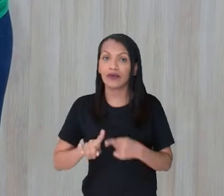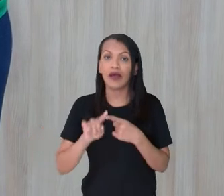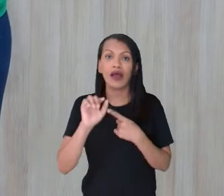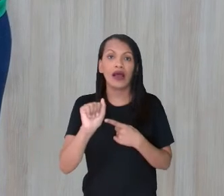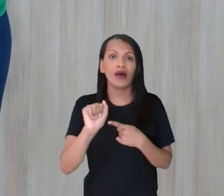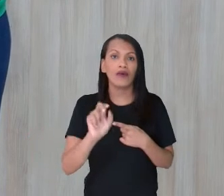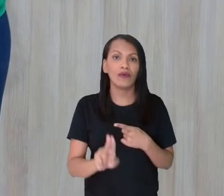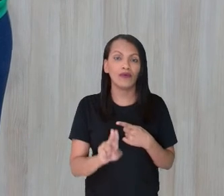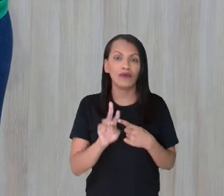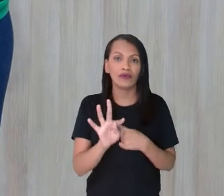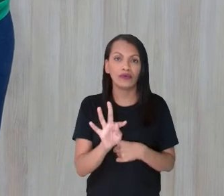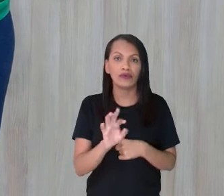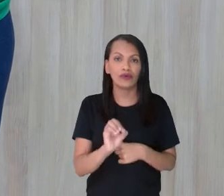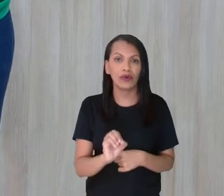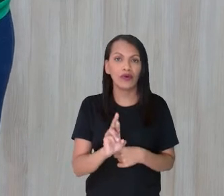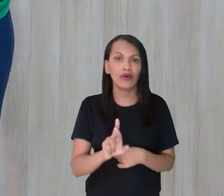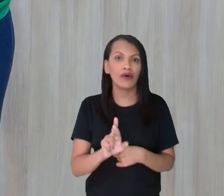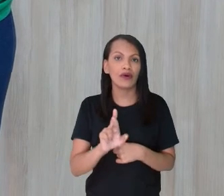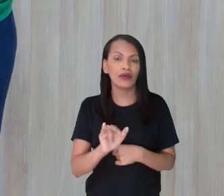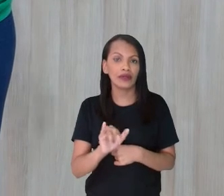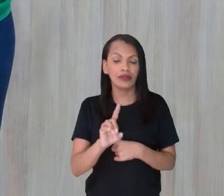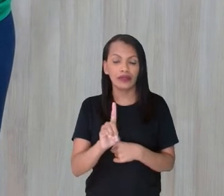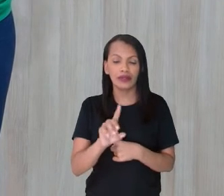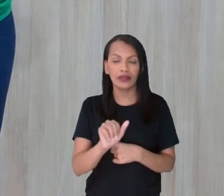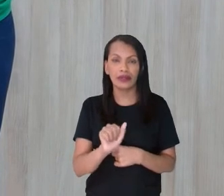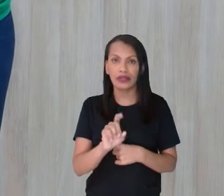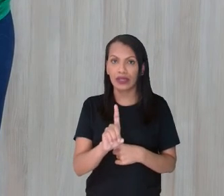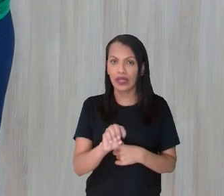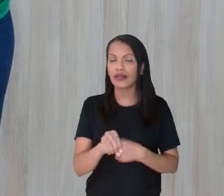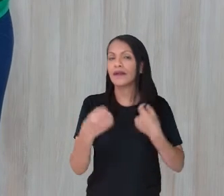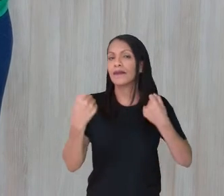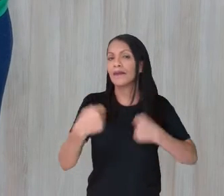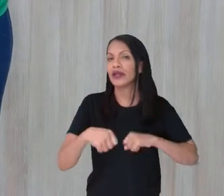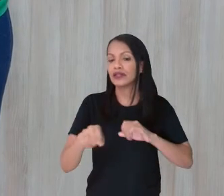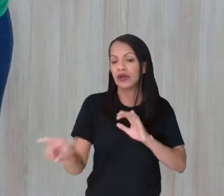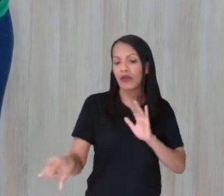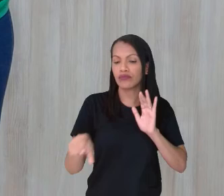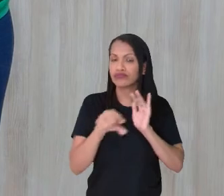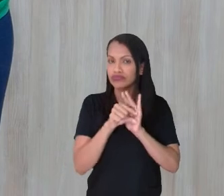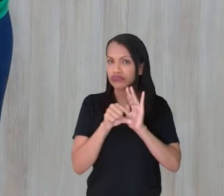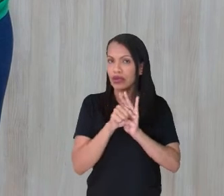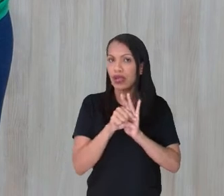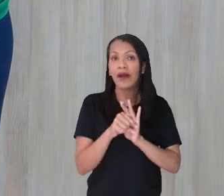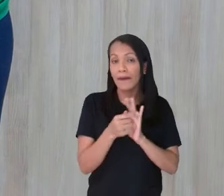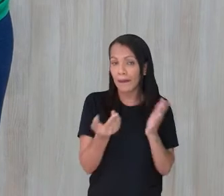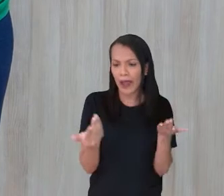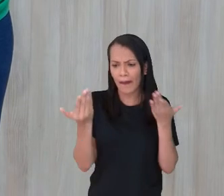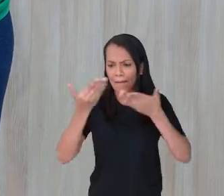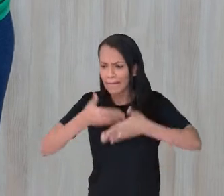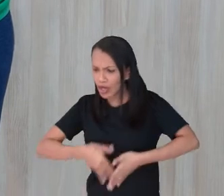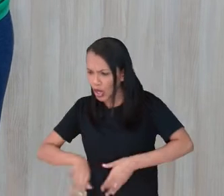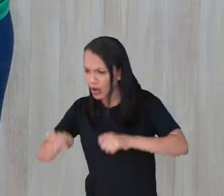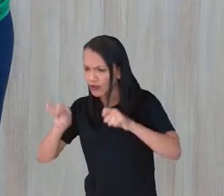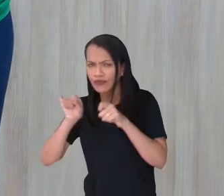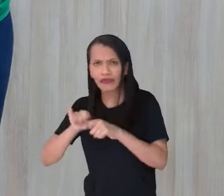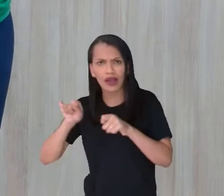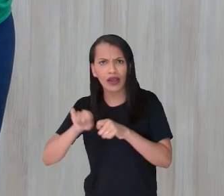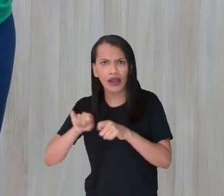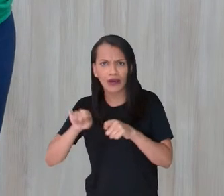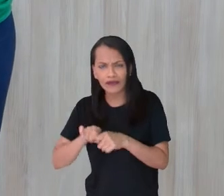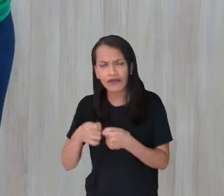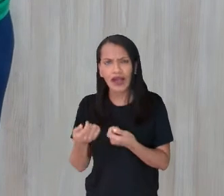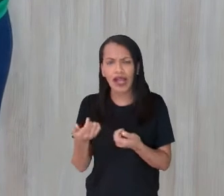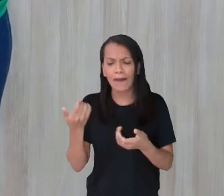terem noção de quanto é importante a gente trazer esse tipo de argumento, não é nem a prova que a gente faz lá no final do